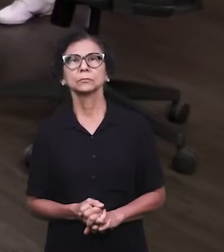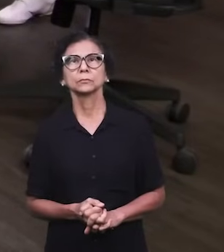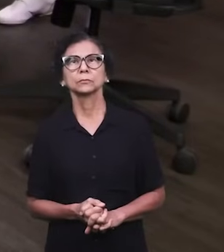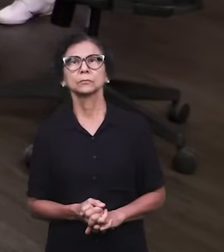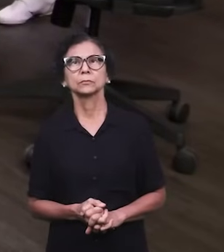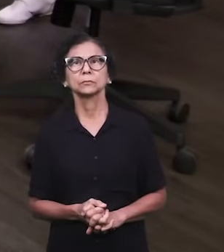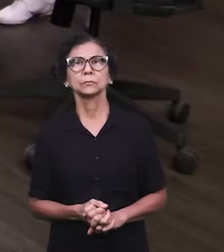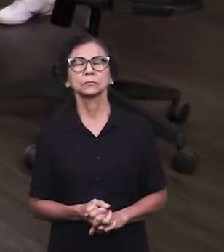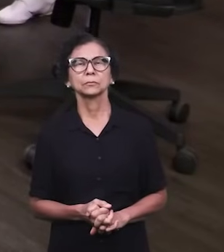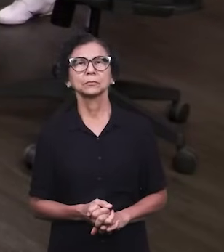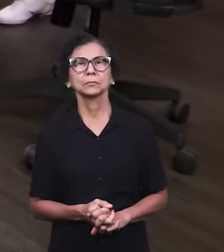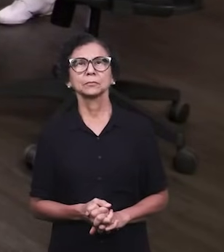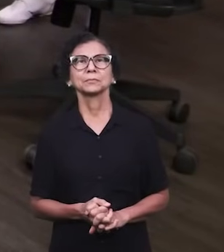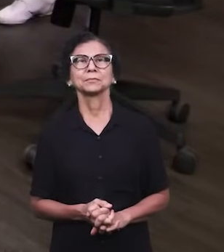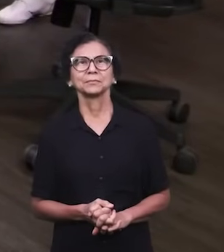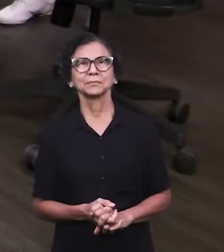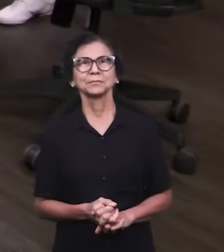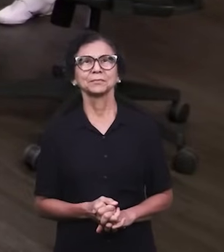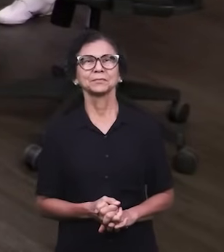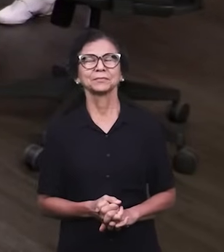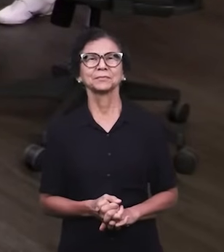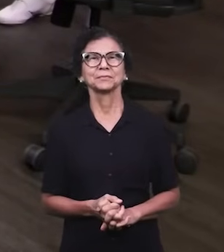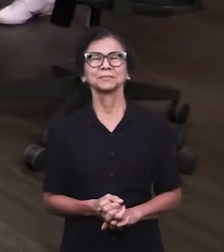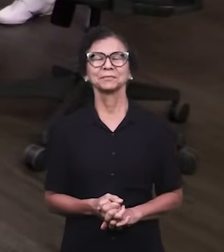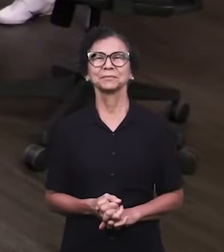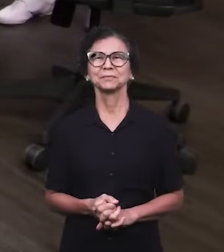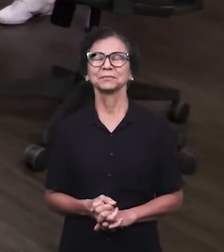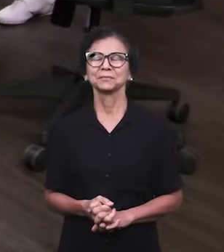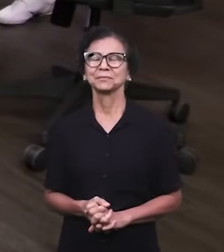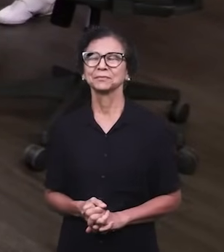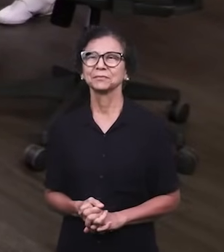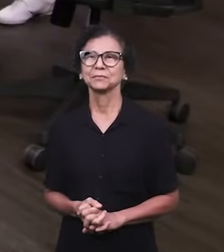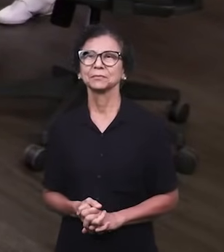nós vivermos na presença do Senhor. É verdade. Seja